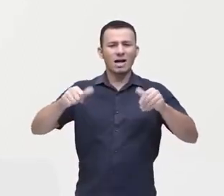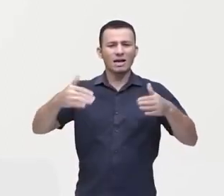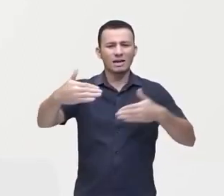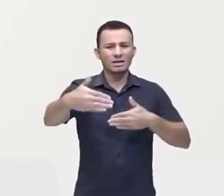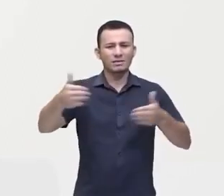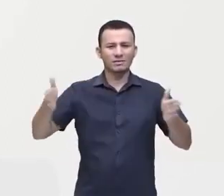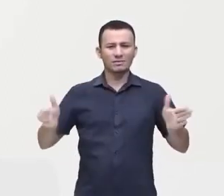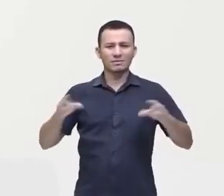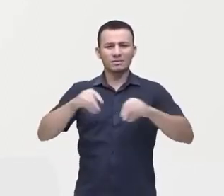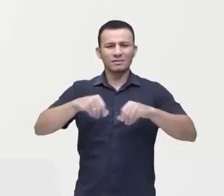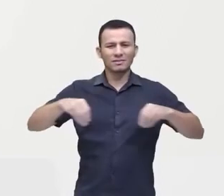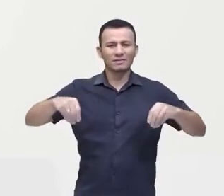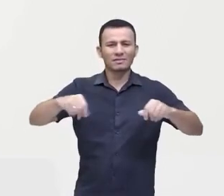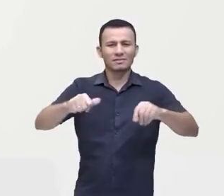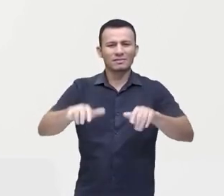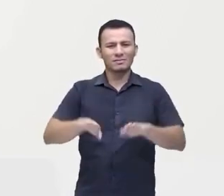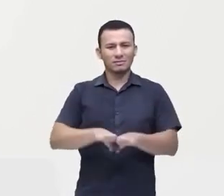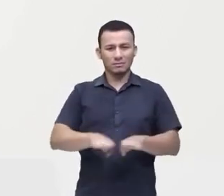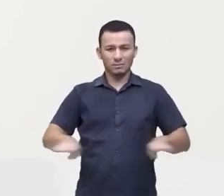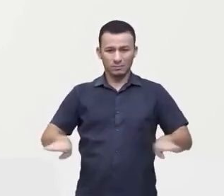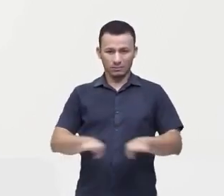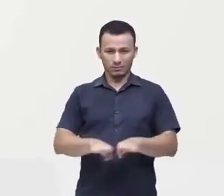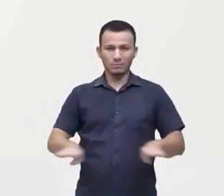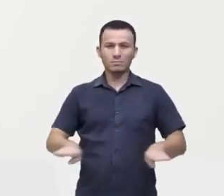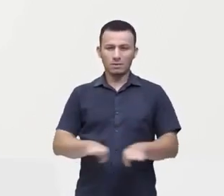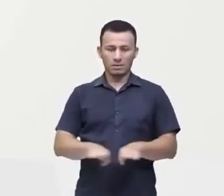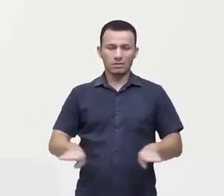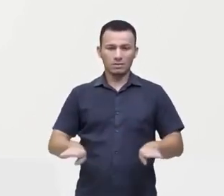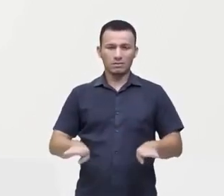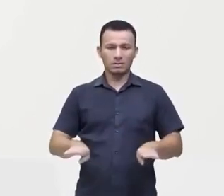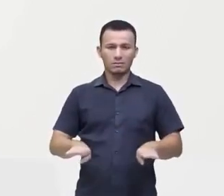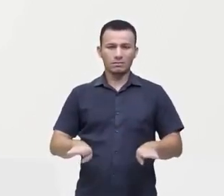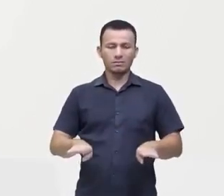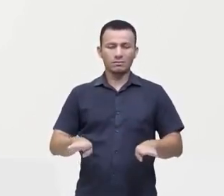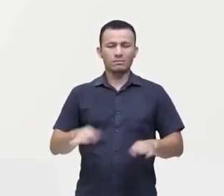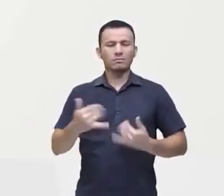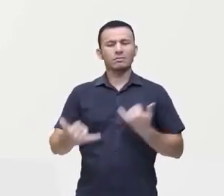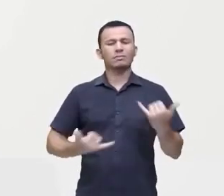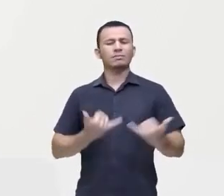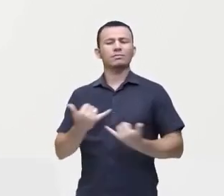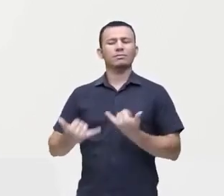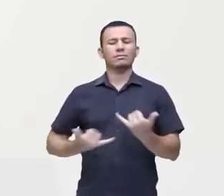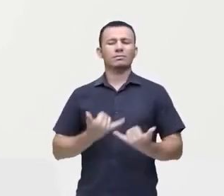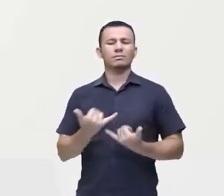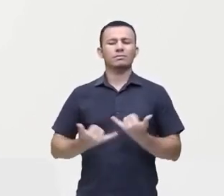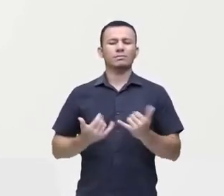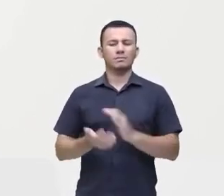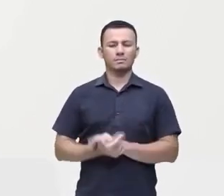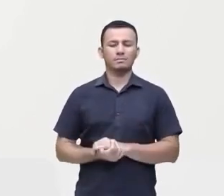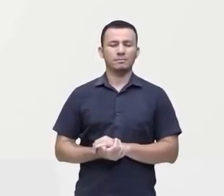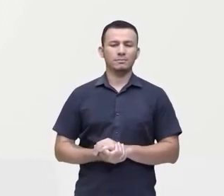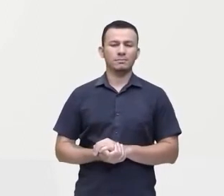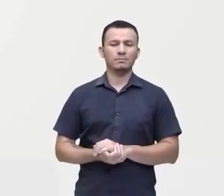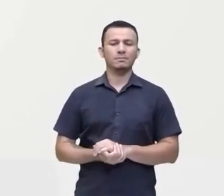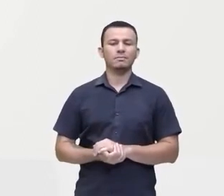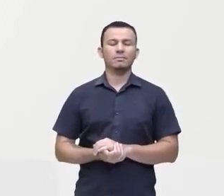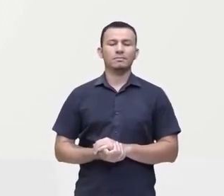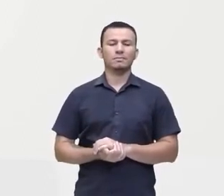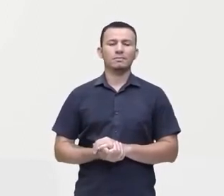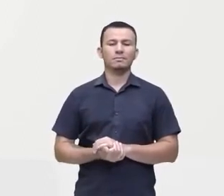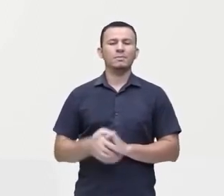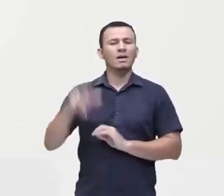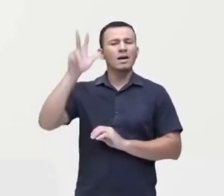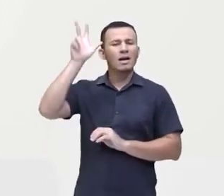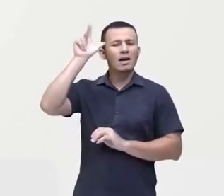chão, né? Estão embaixo. Esse coleguinha aqui, ó, brincando aqui